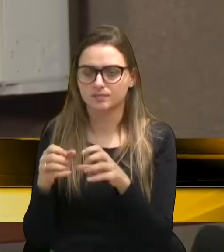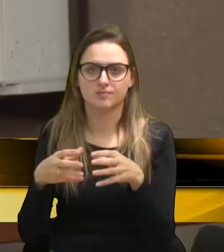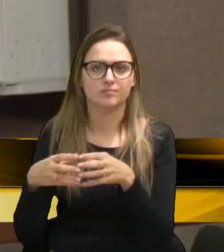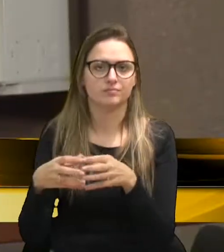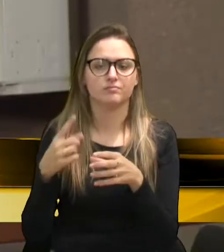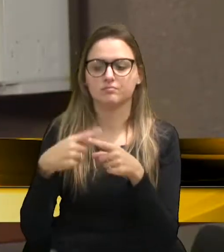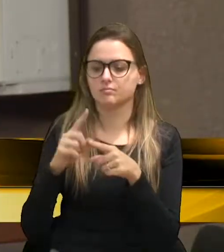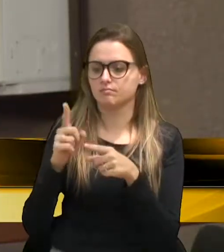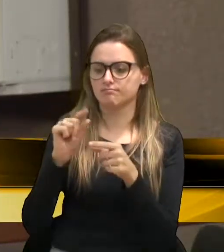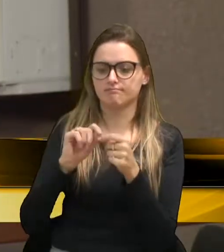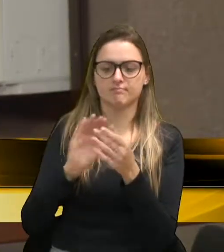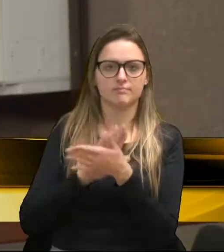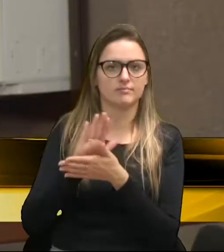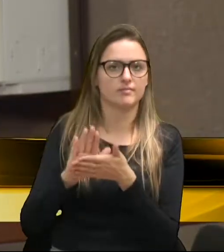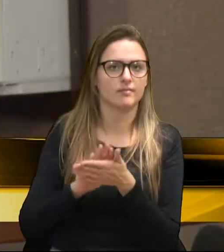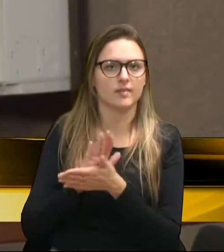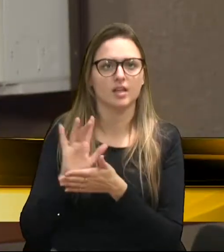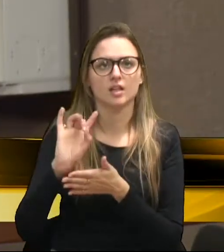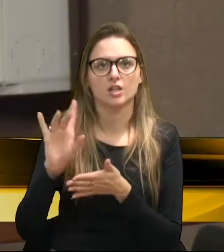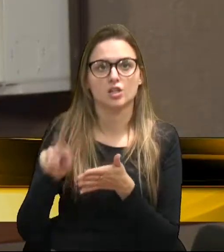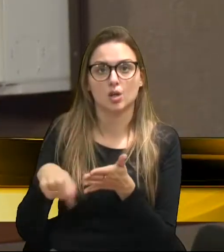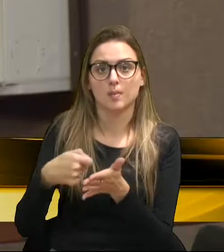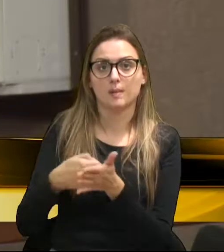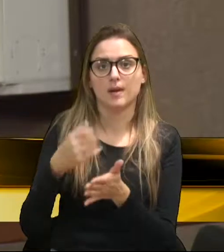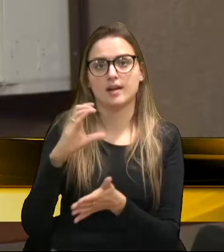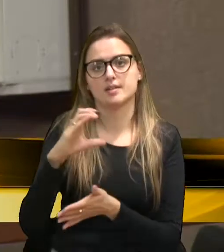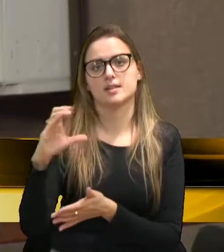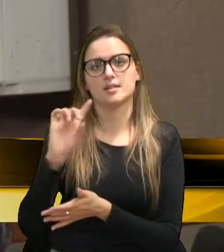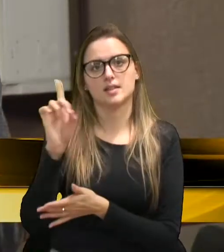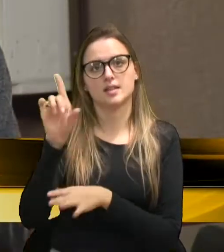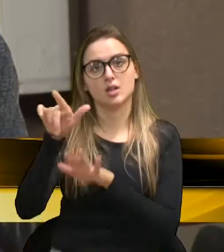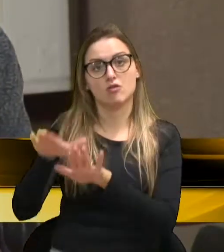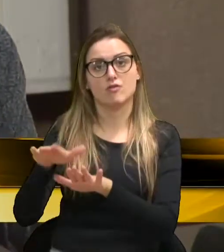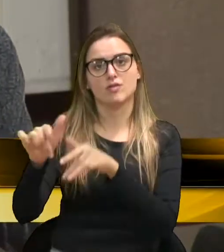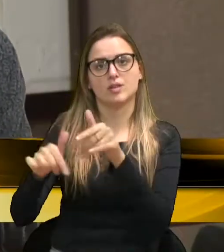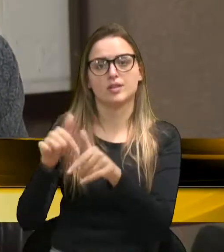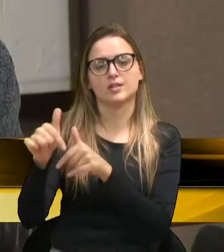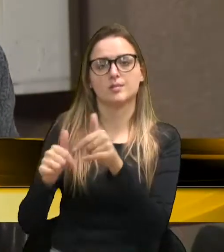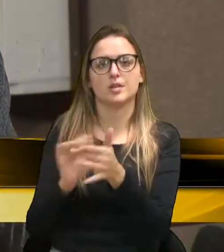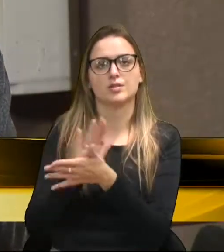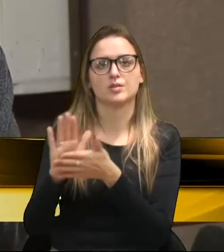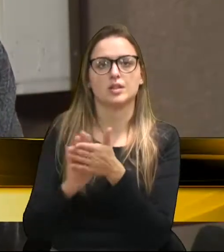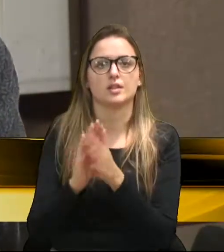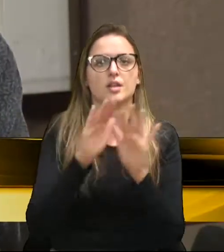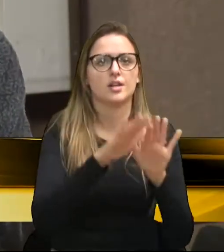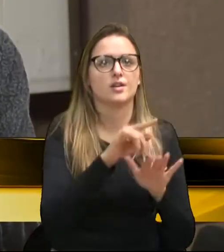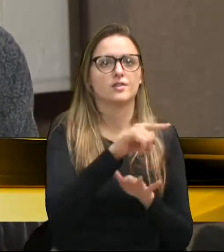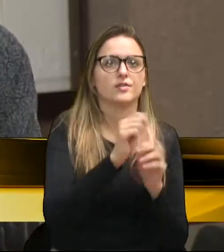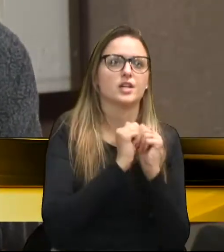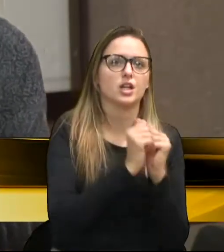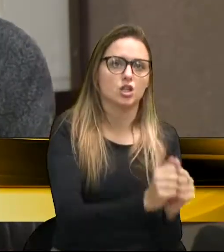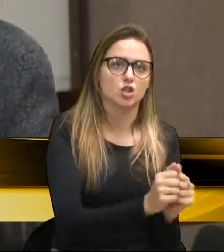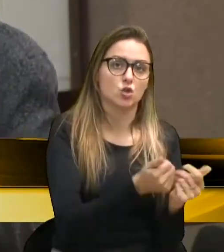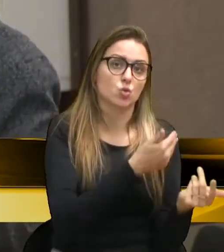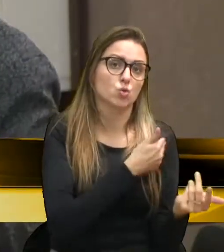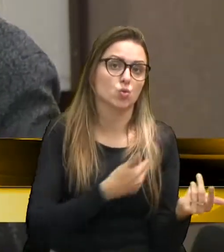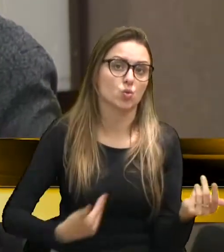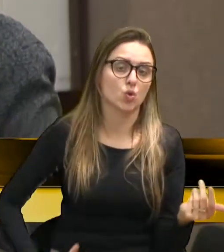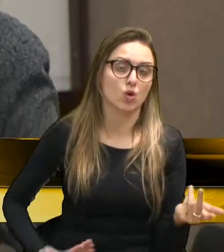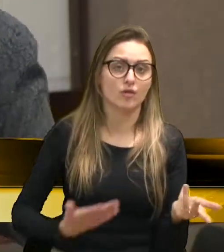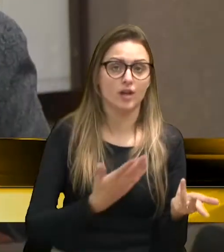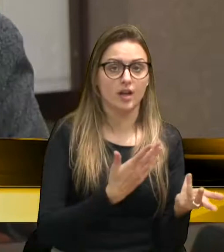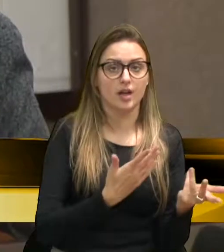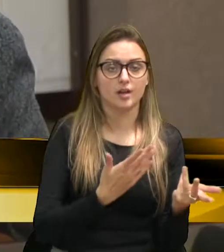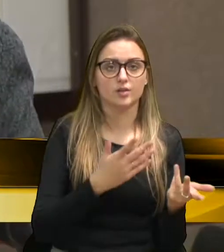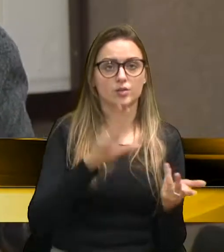presta para nada. É só para pagar CC que nem fica lá na secretaria de turismo. Fica no gabinete de vereadores da base e dentro do gabinete